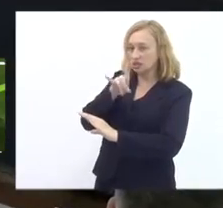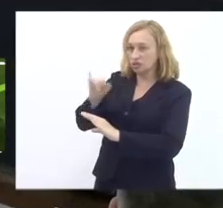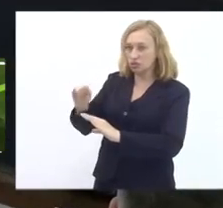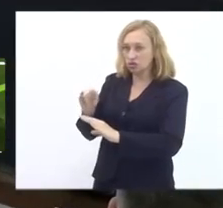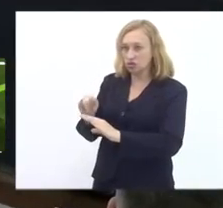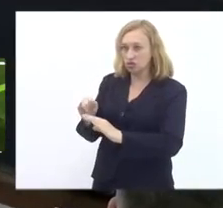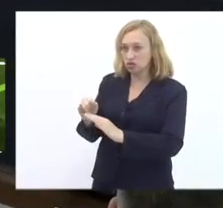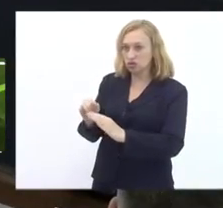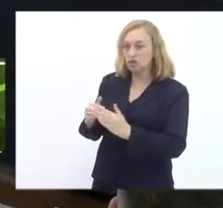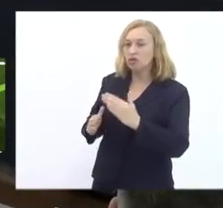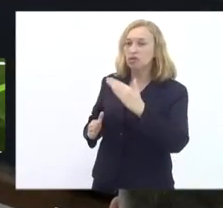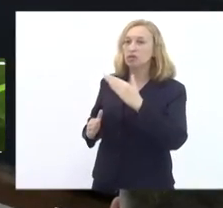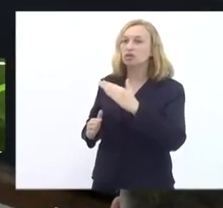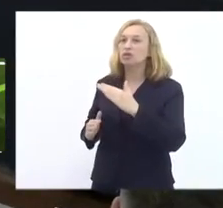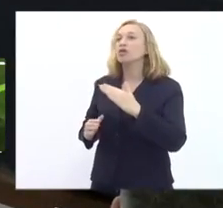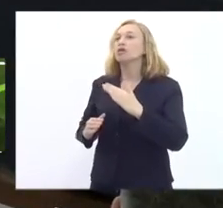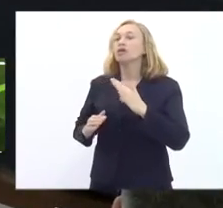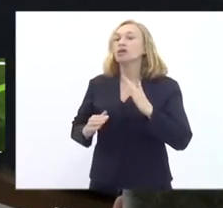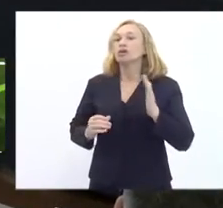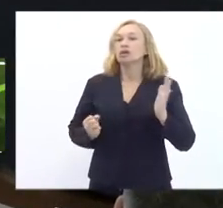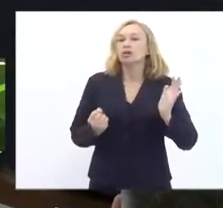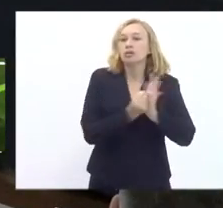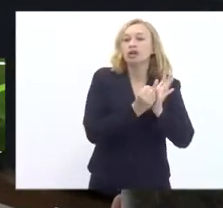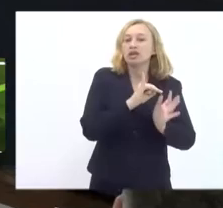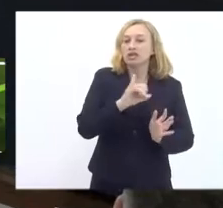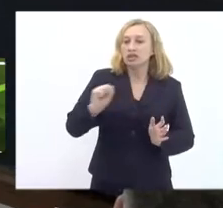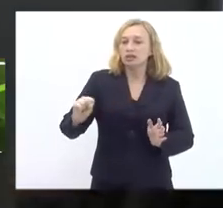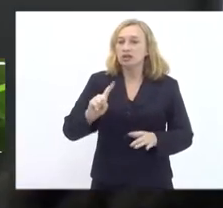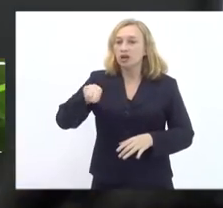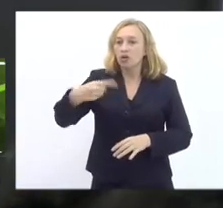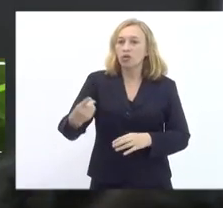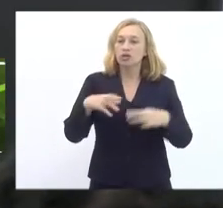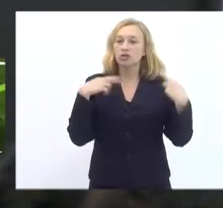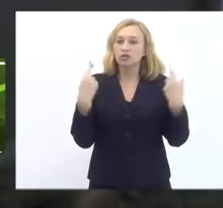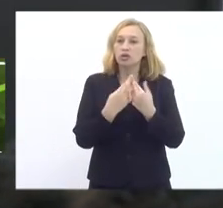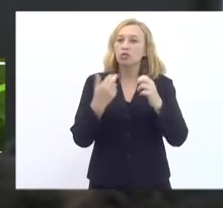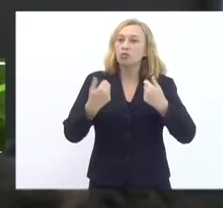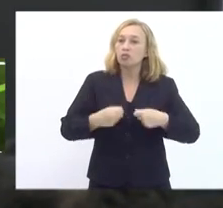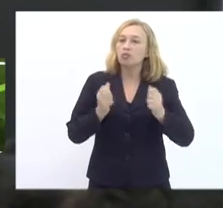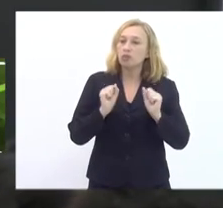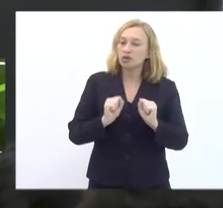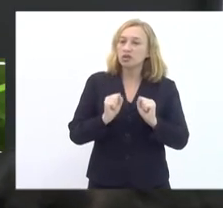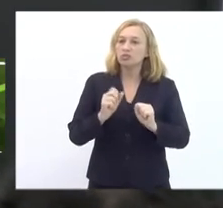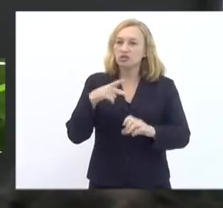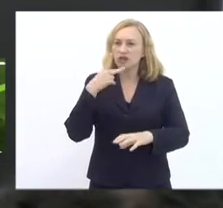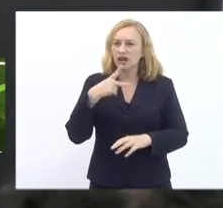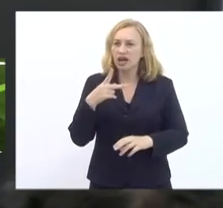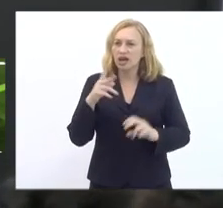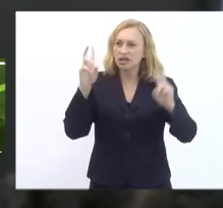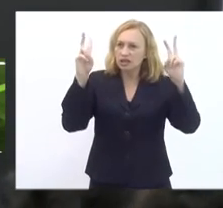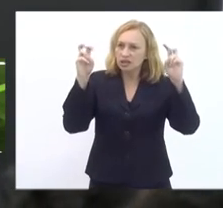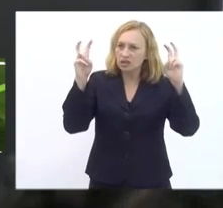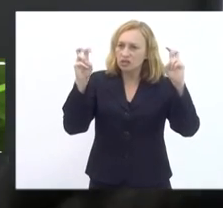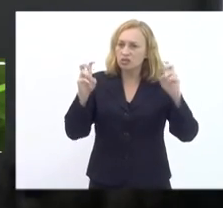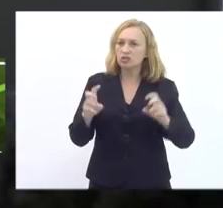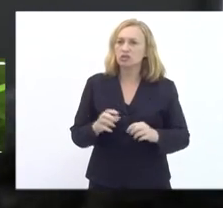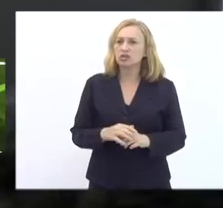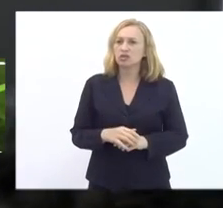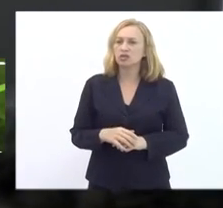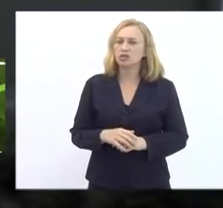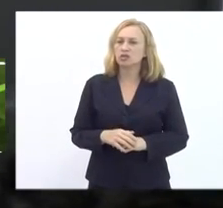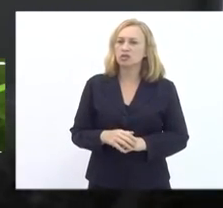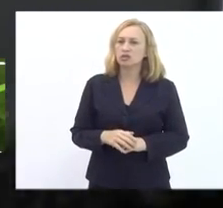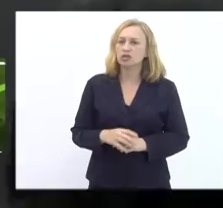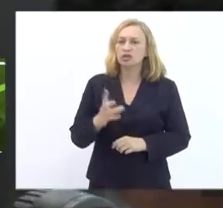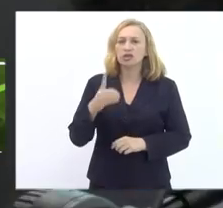questão do ICMS, se na próxima reunião nós poderíamos tratar dessa questão que diz respeito à Vossa Excelência,